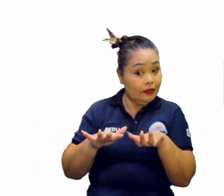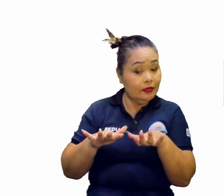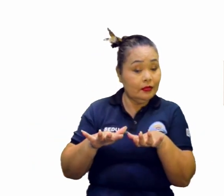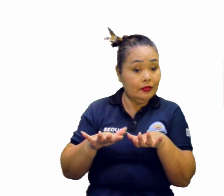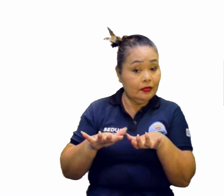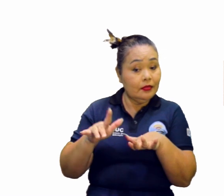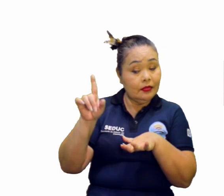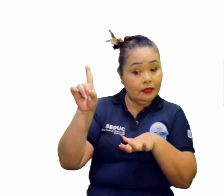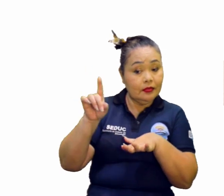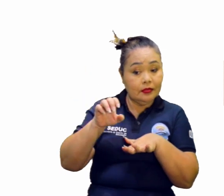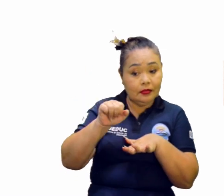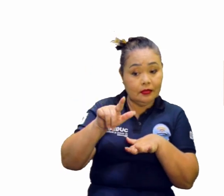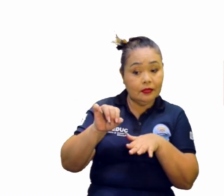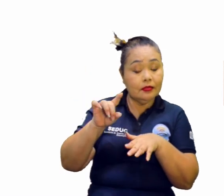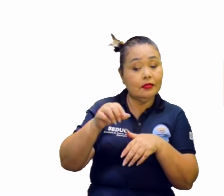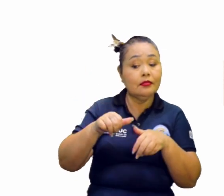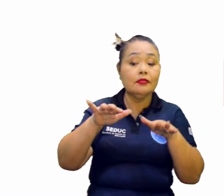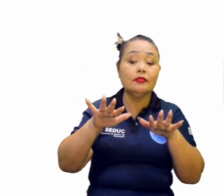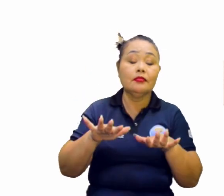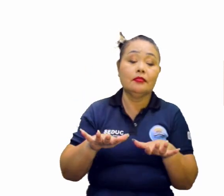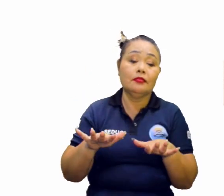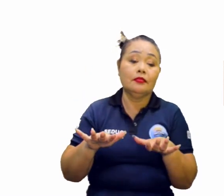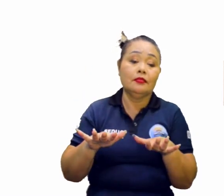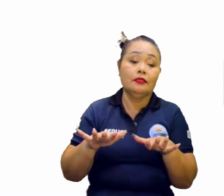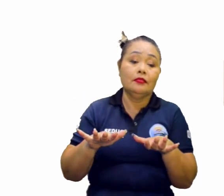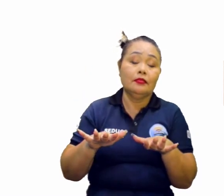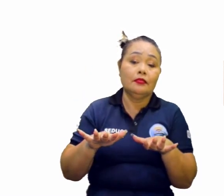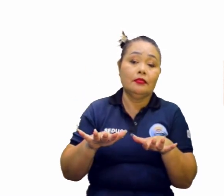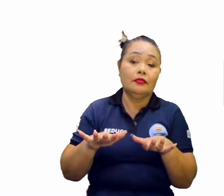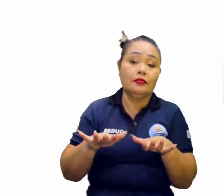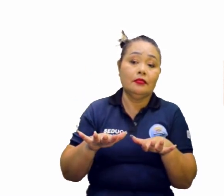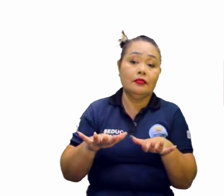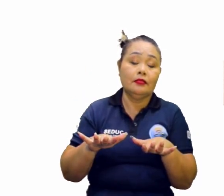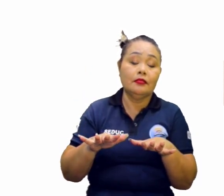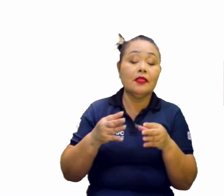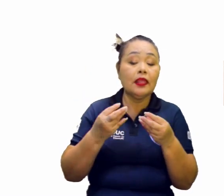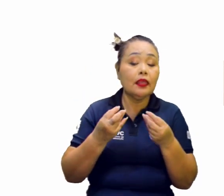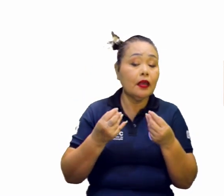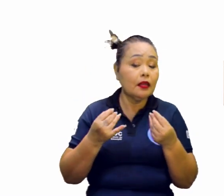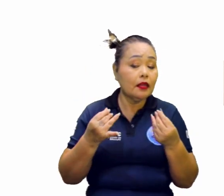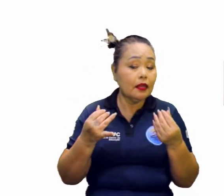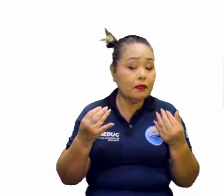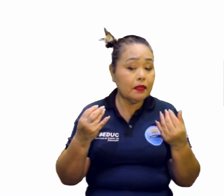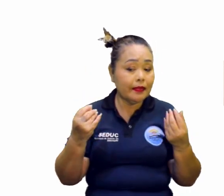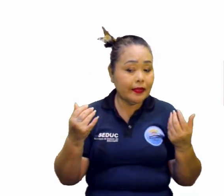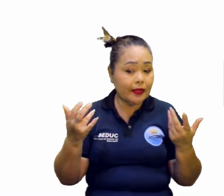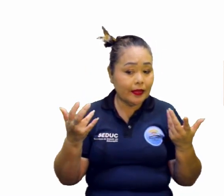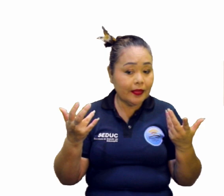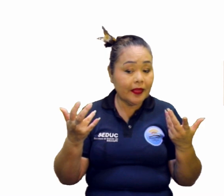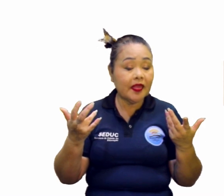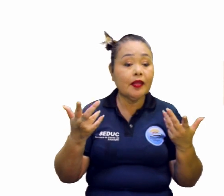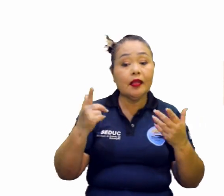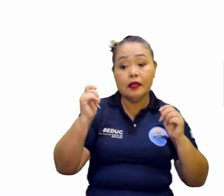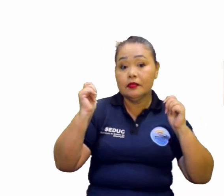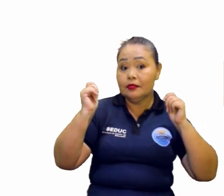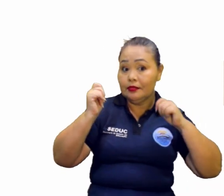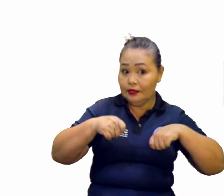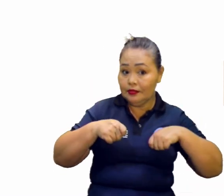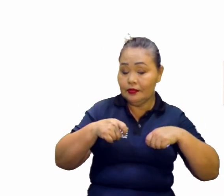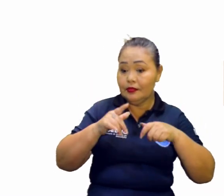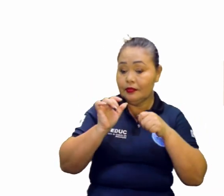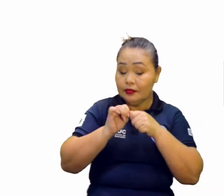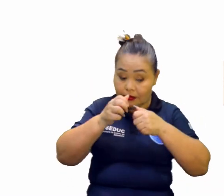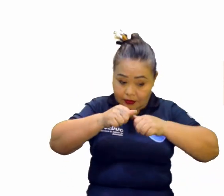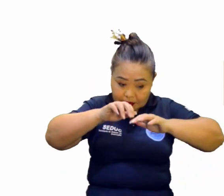solo uma umidade e uma capacidade de fixação,